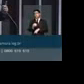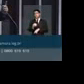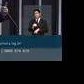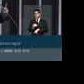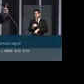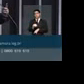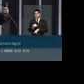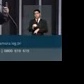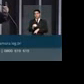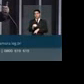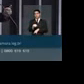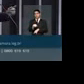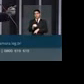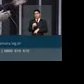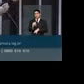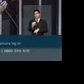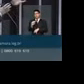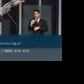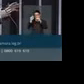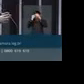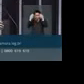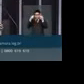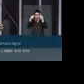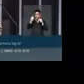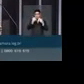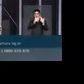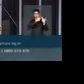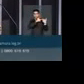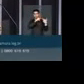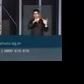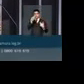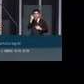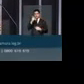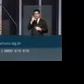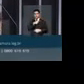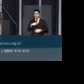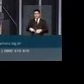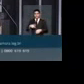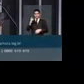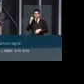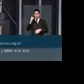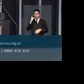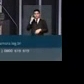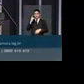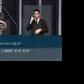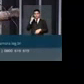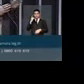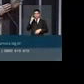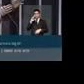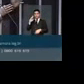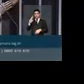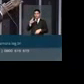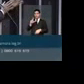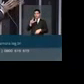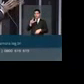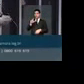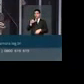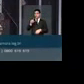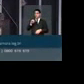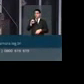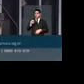comandado por esse ex-presidente, o senhor Luiz Sveiter, que vai pagar